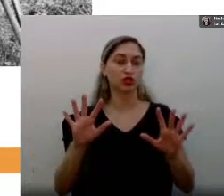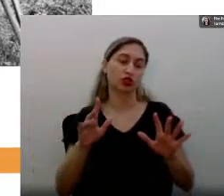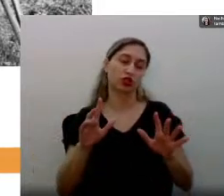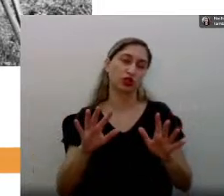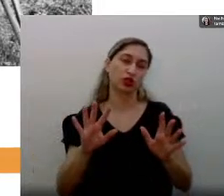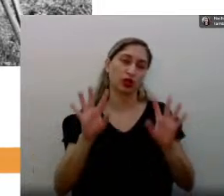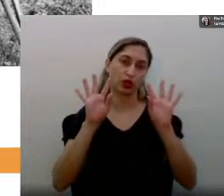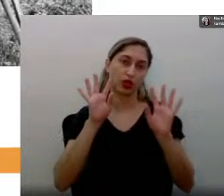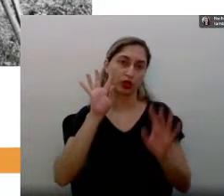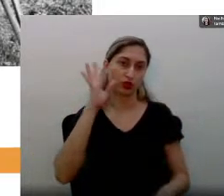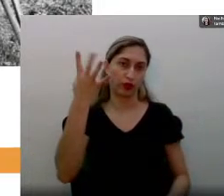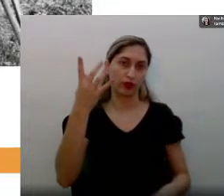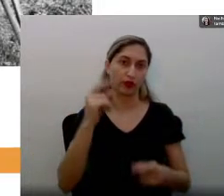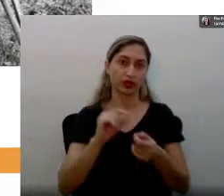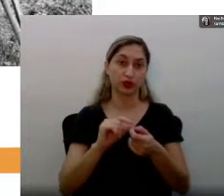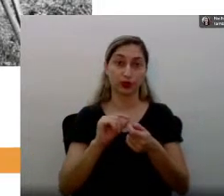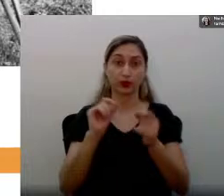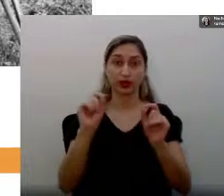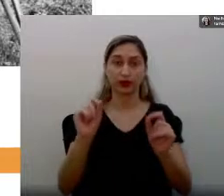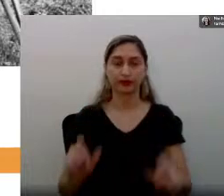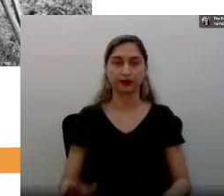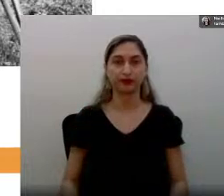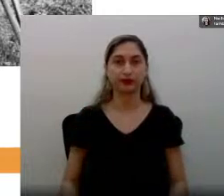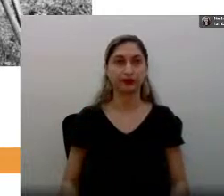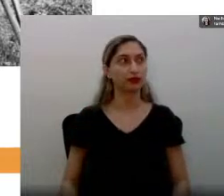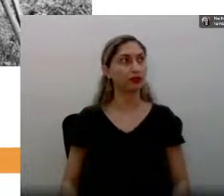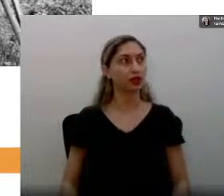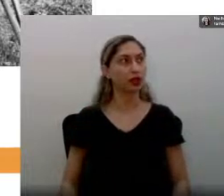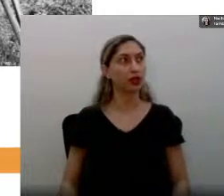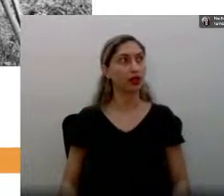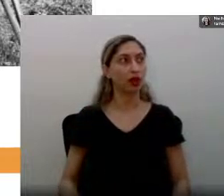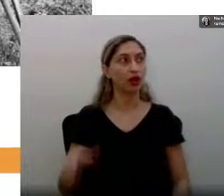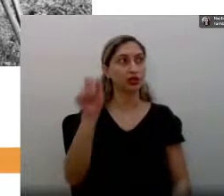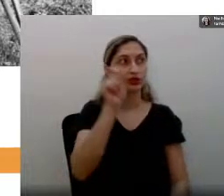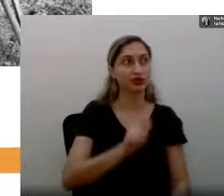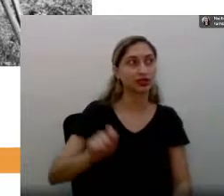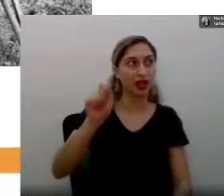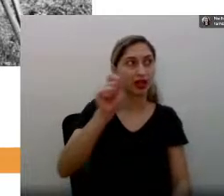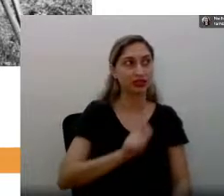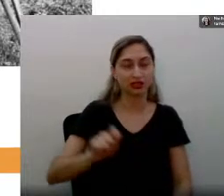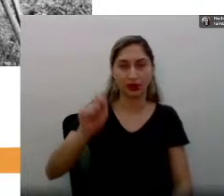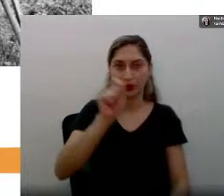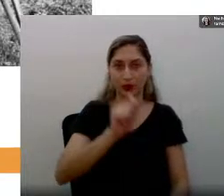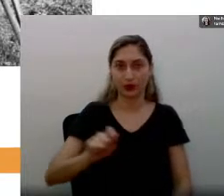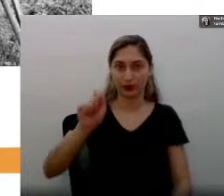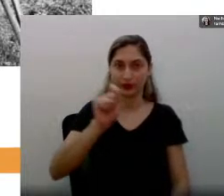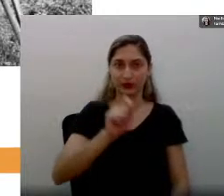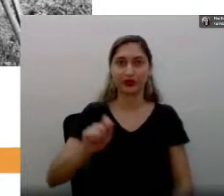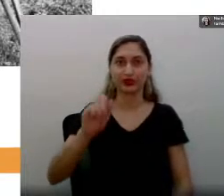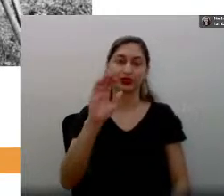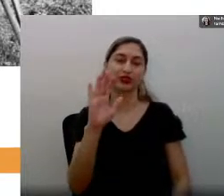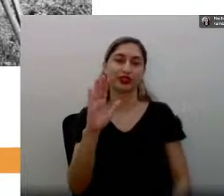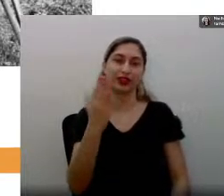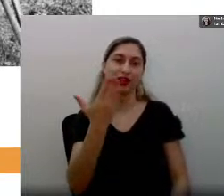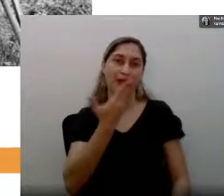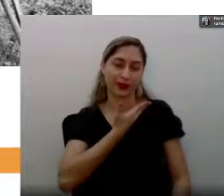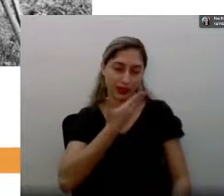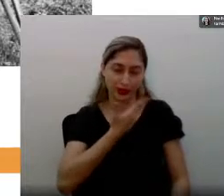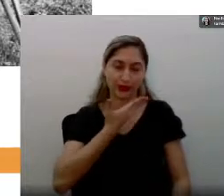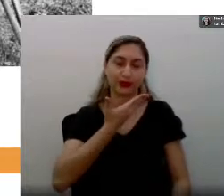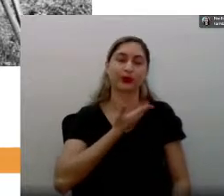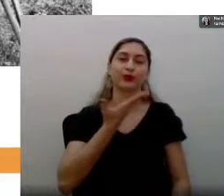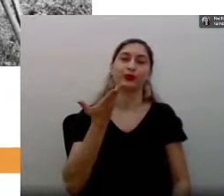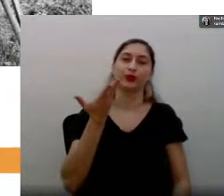sugerido pelos astrônomos a criação de associação de ações amadores aqui na nossa cidade é que foi conhecido como Associação dos Amigos de